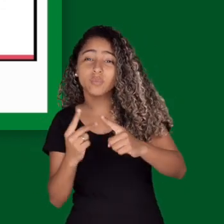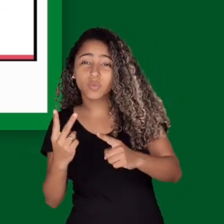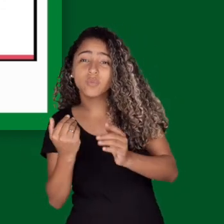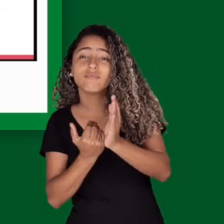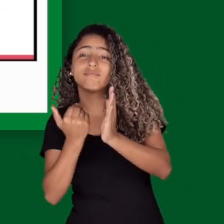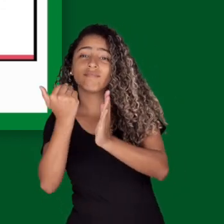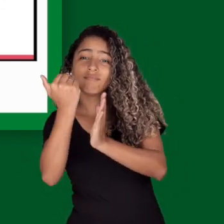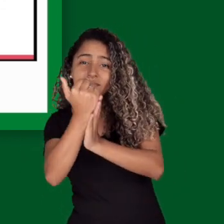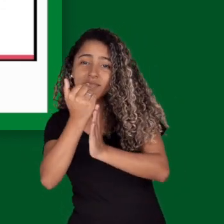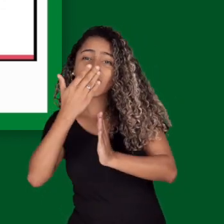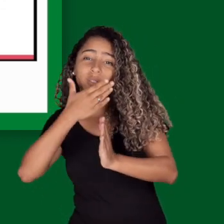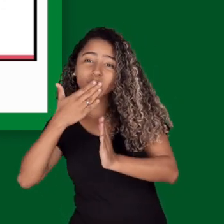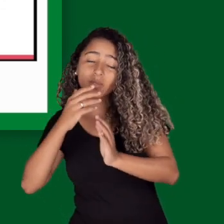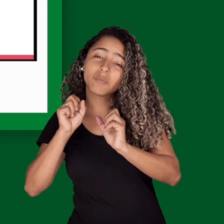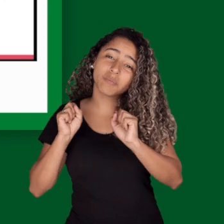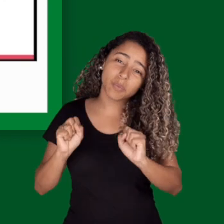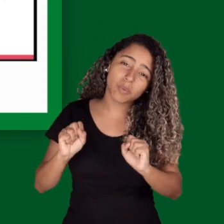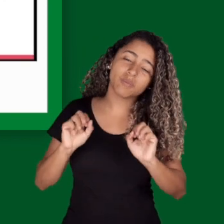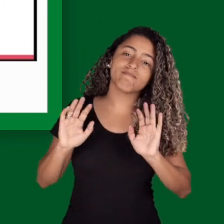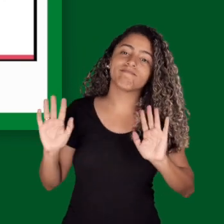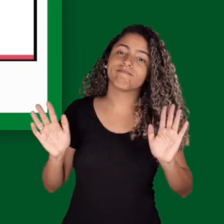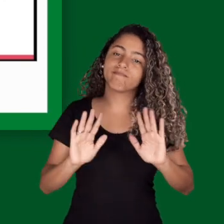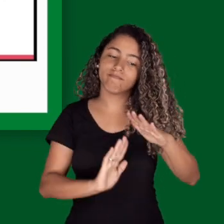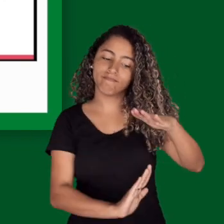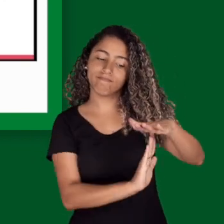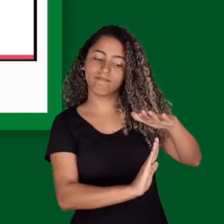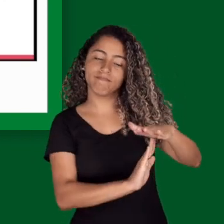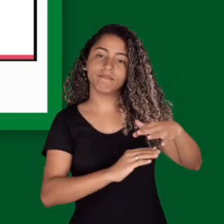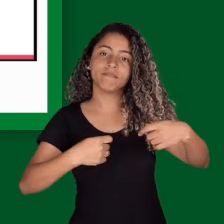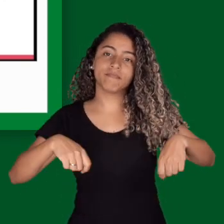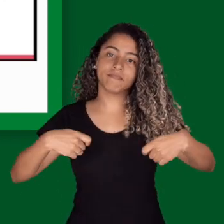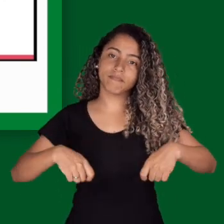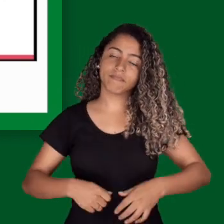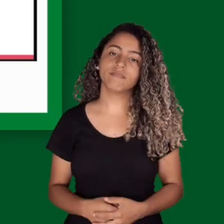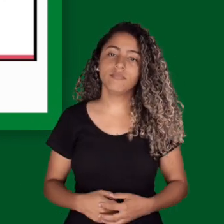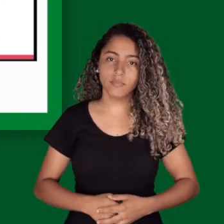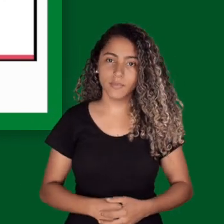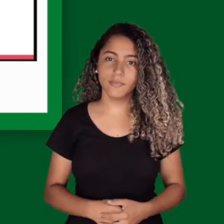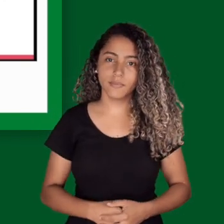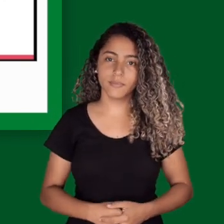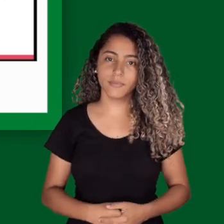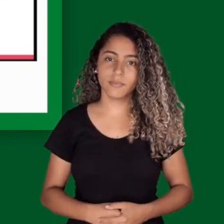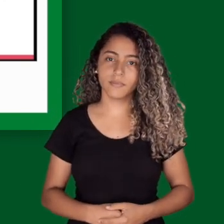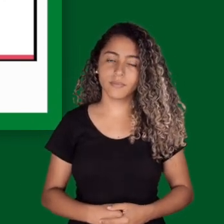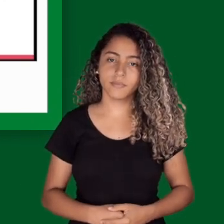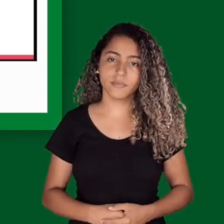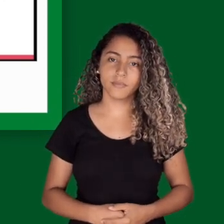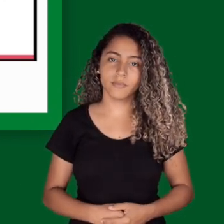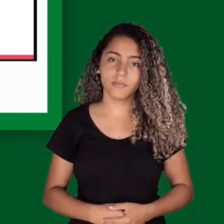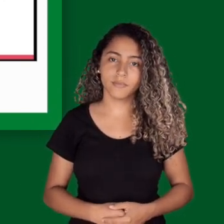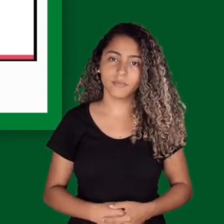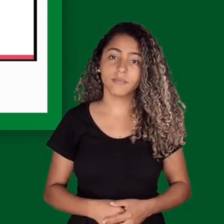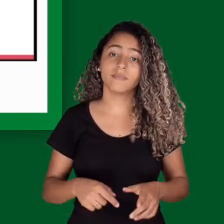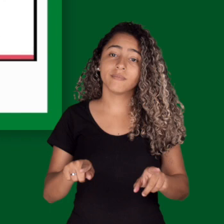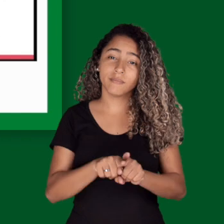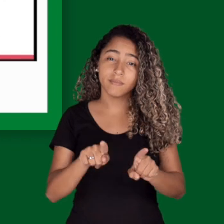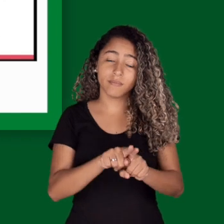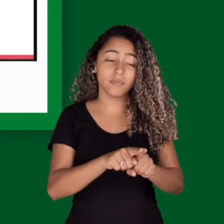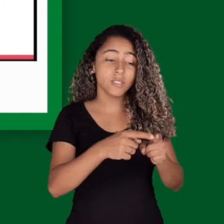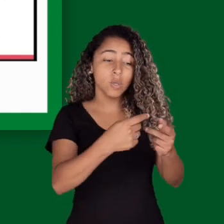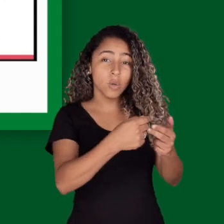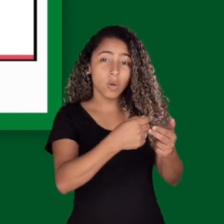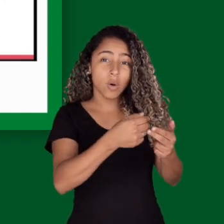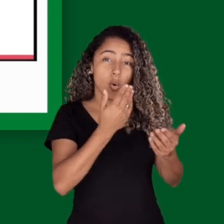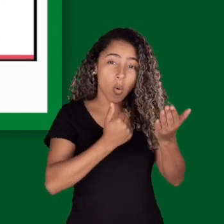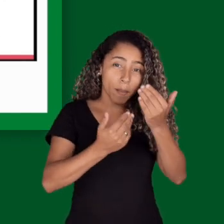pelo excesso de açúcar, então deve ser limitado o seu consumo no dia a dia. E como eu falei, deve-se evitar o consumo de